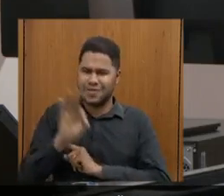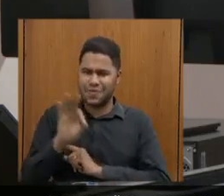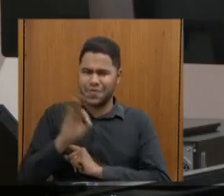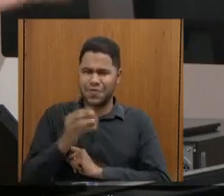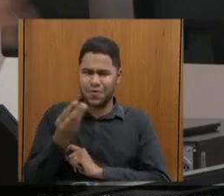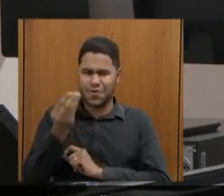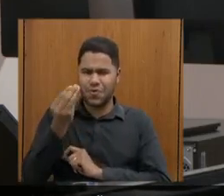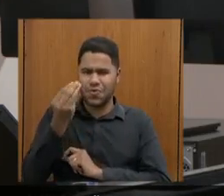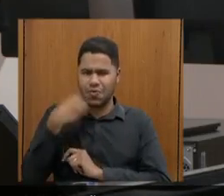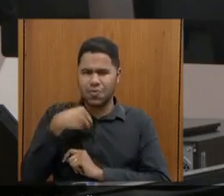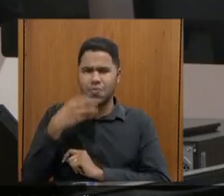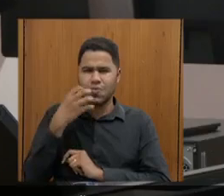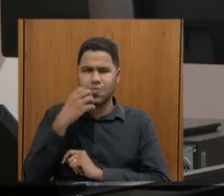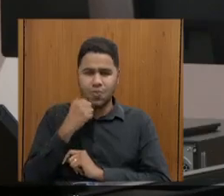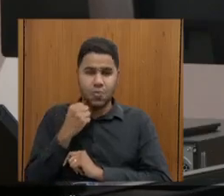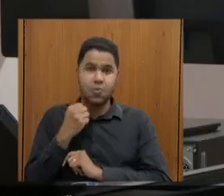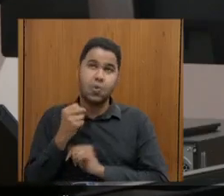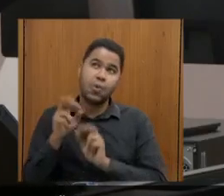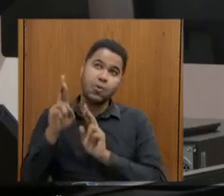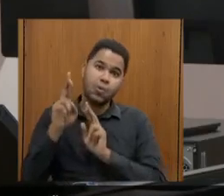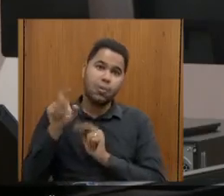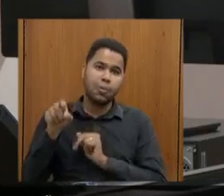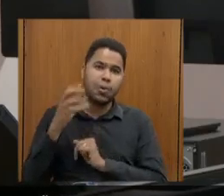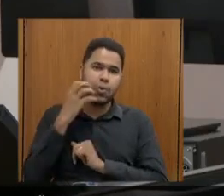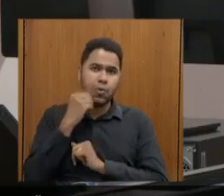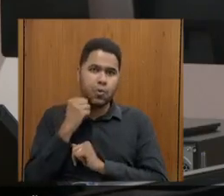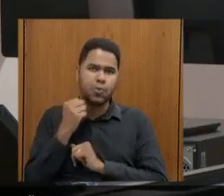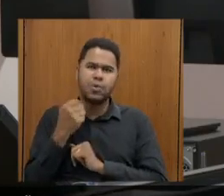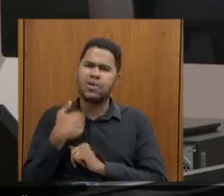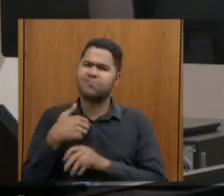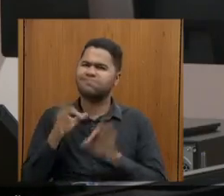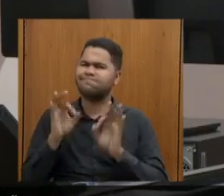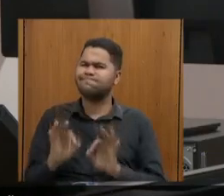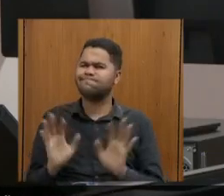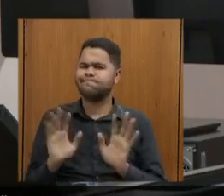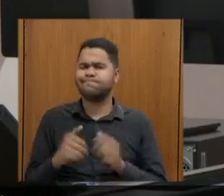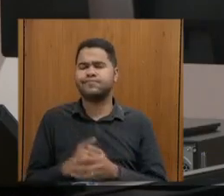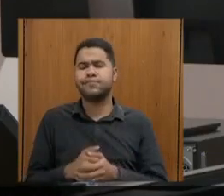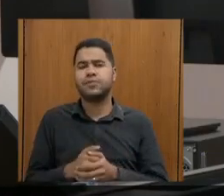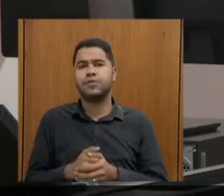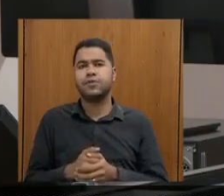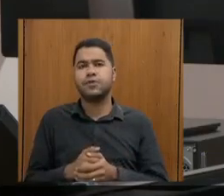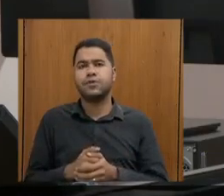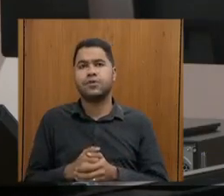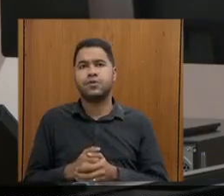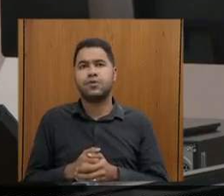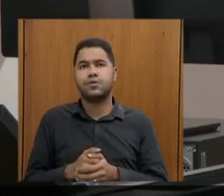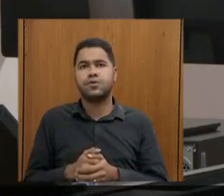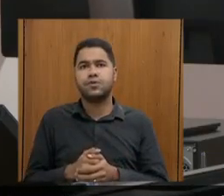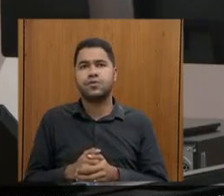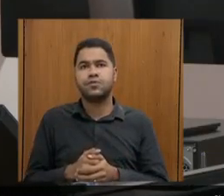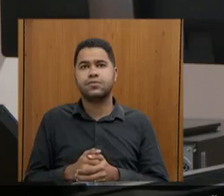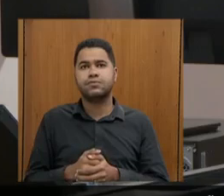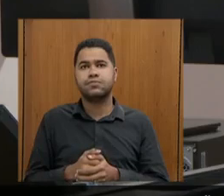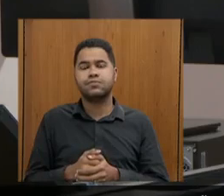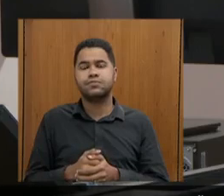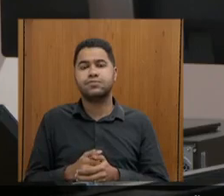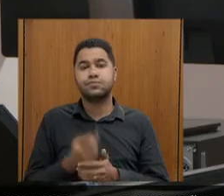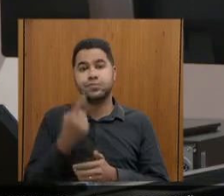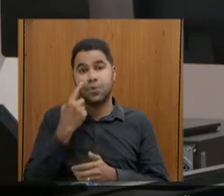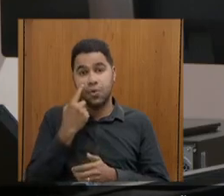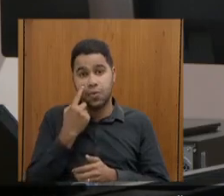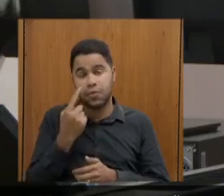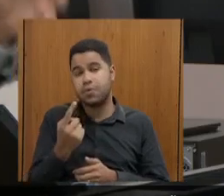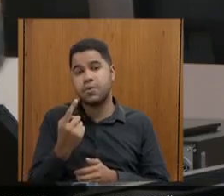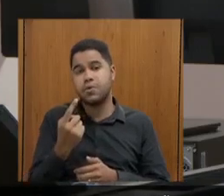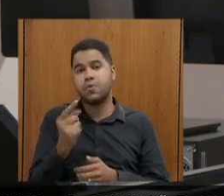cento do lucro né tomara que ela tem a lucro acho que é isso não tenho muita certeza a gente é ver